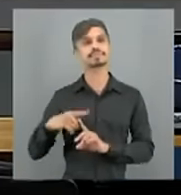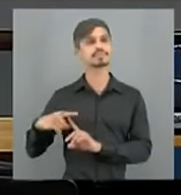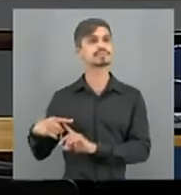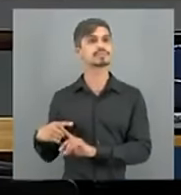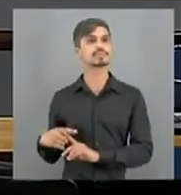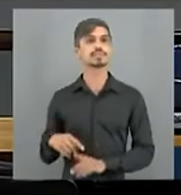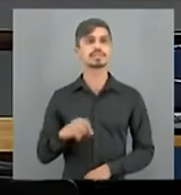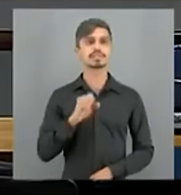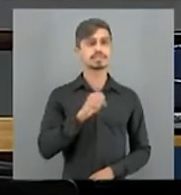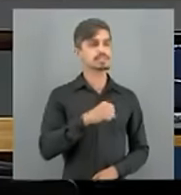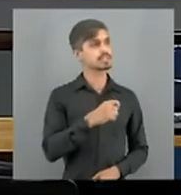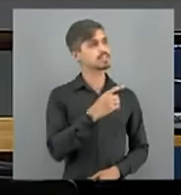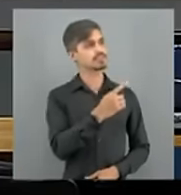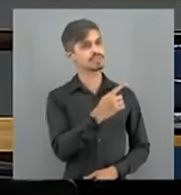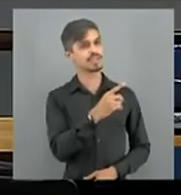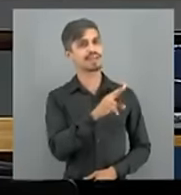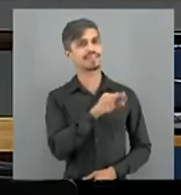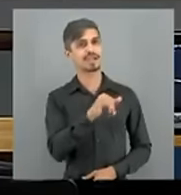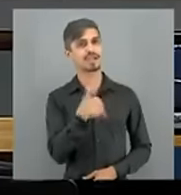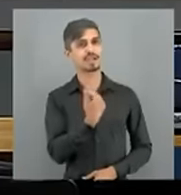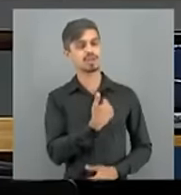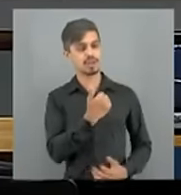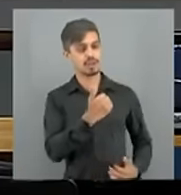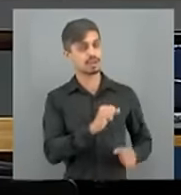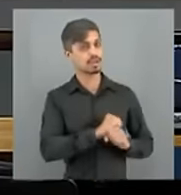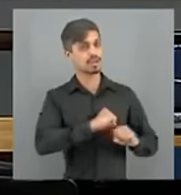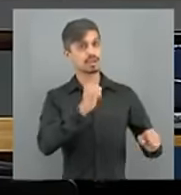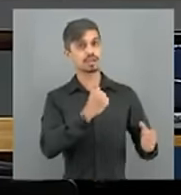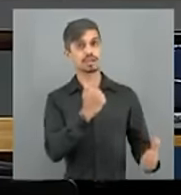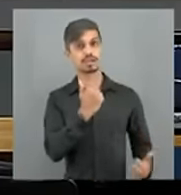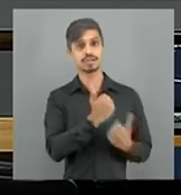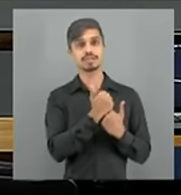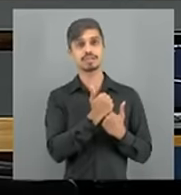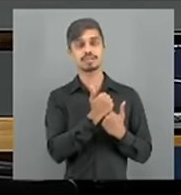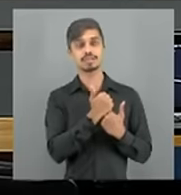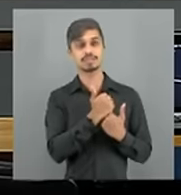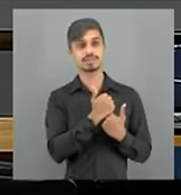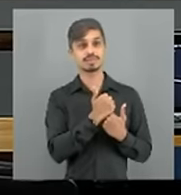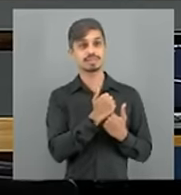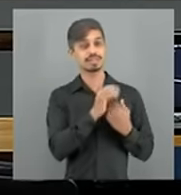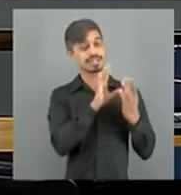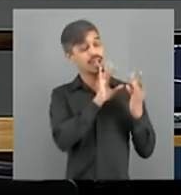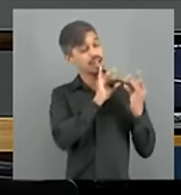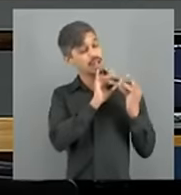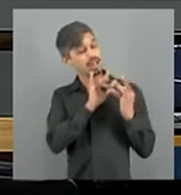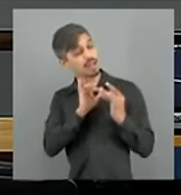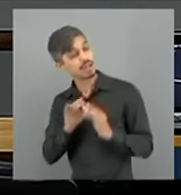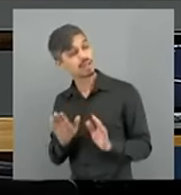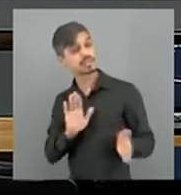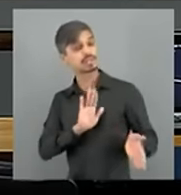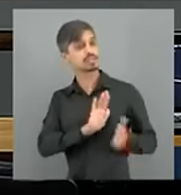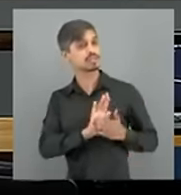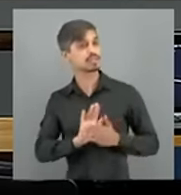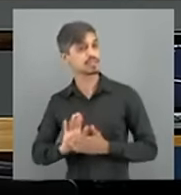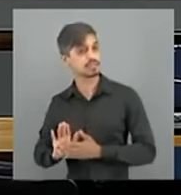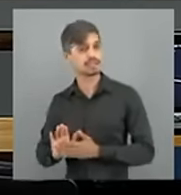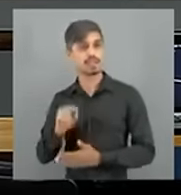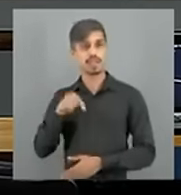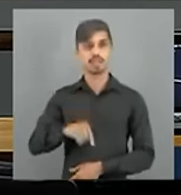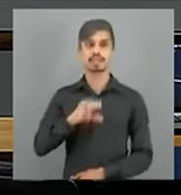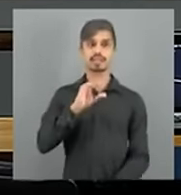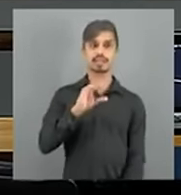William, não há nenhuma dúvida que você vai ser a nossa maior fonte. Você vai nos oferecer dezenas de sugestões para que essa